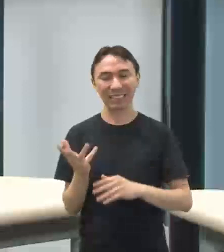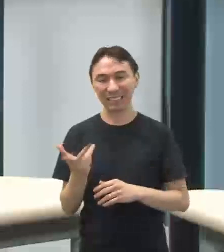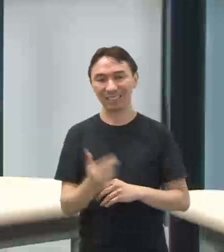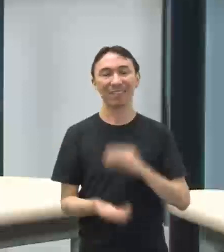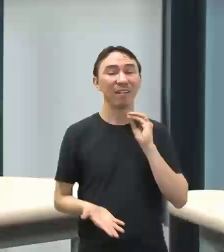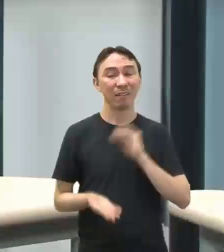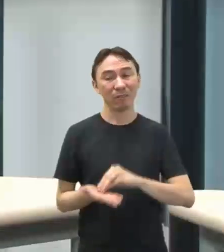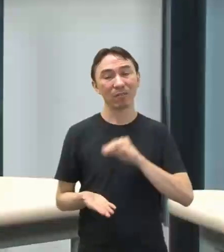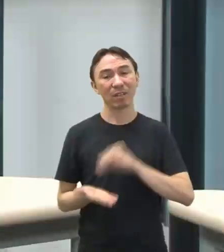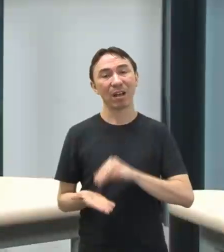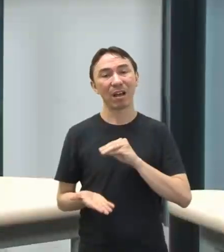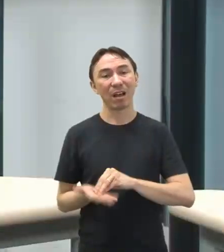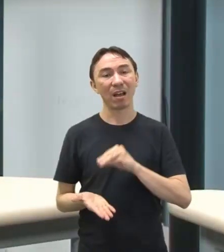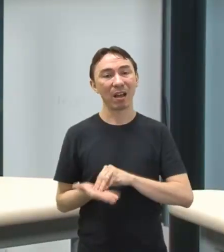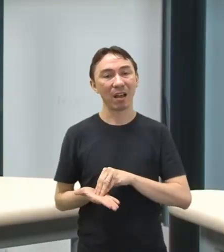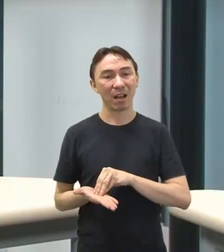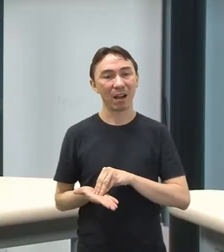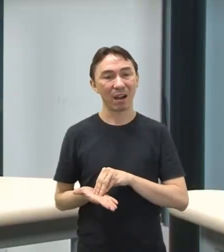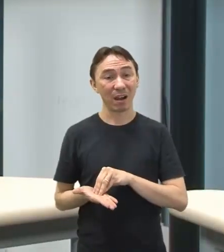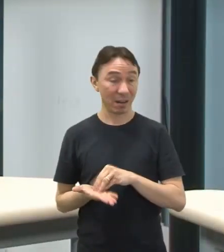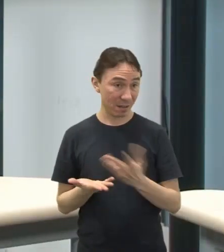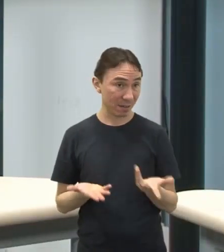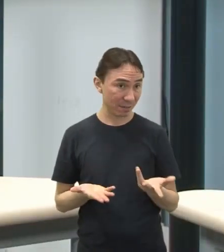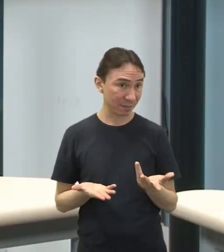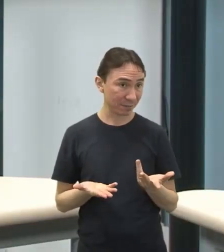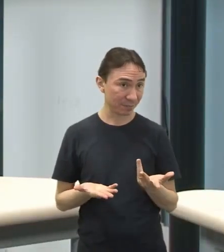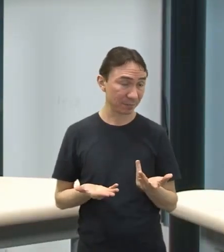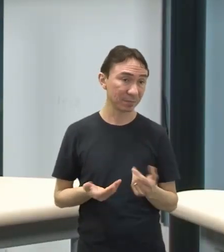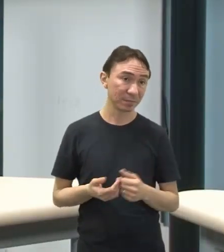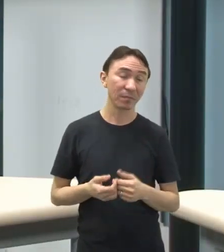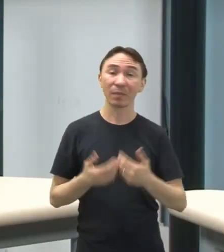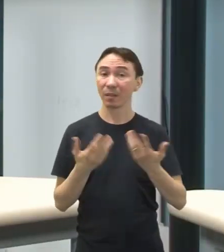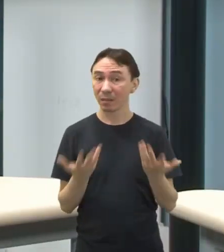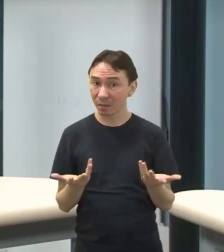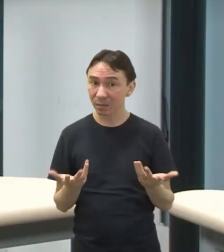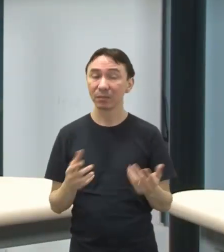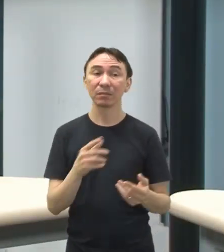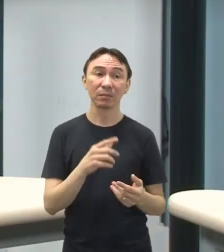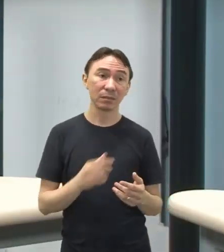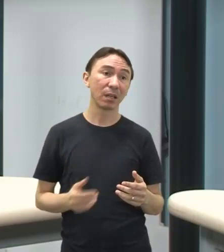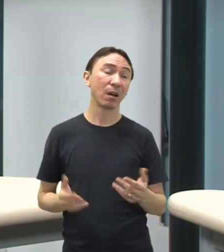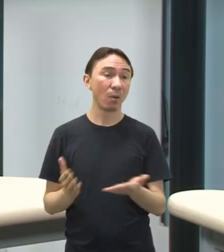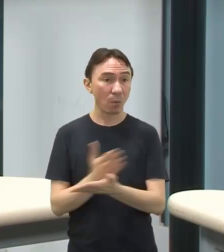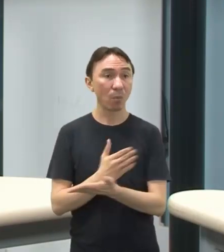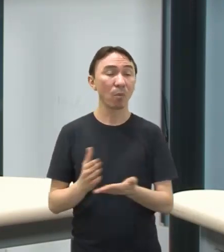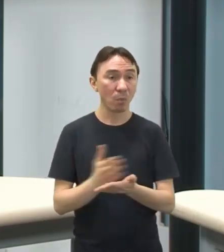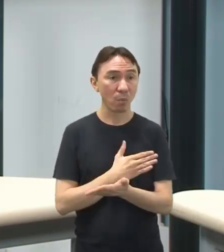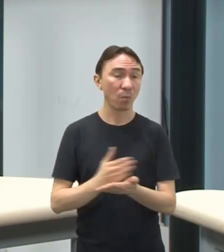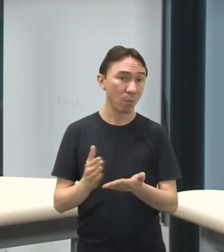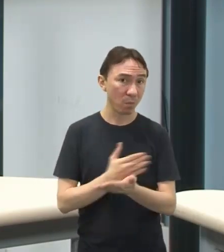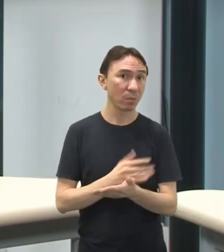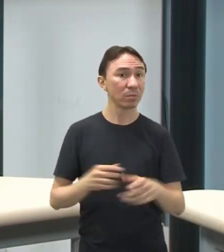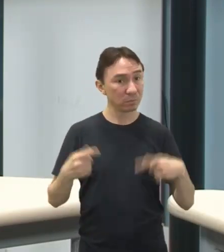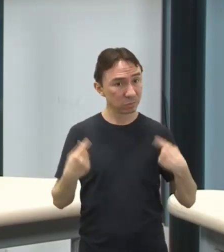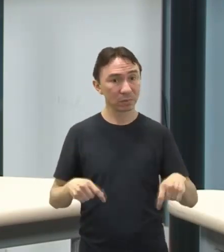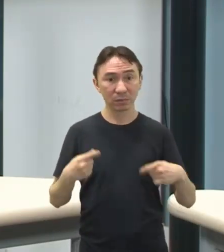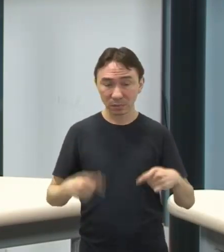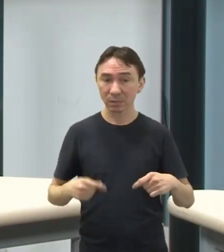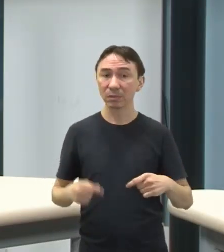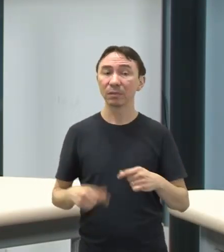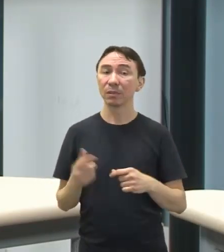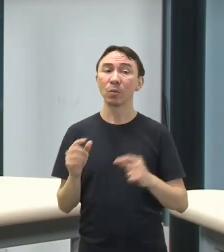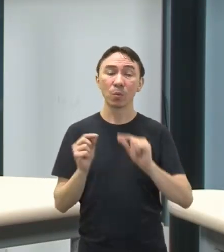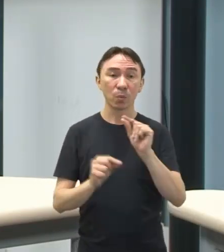maioria dos Estudantes então nós temos aí algumas ações importantes destacadas nessas habilidades que